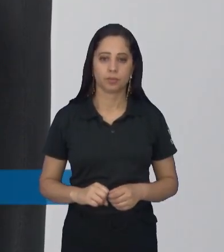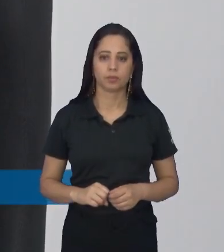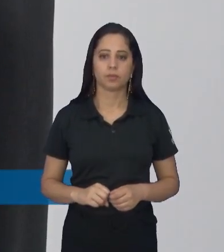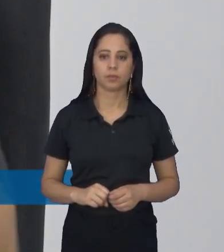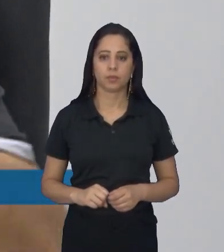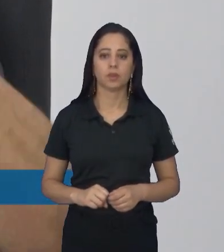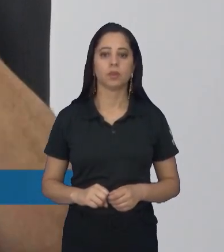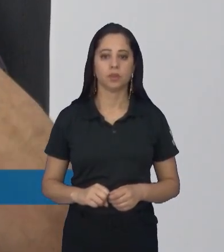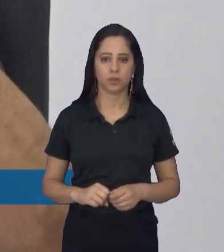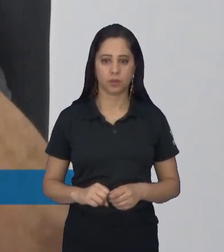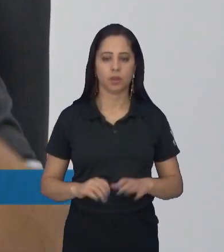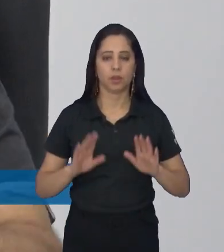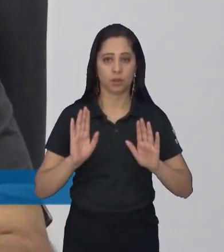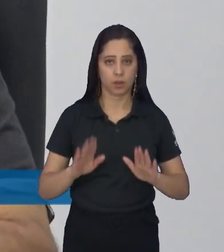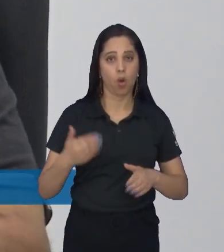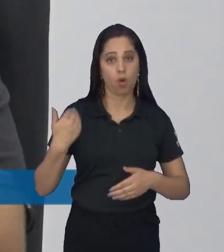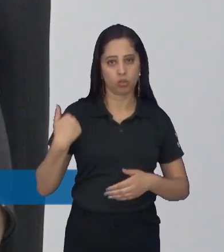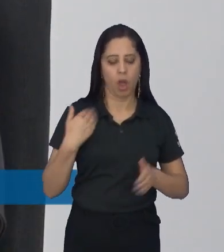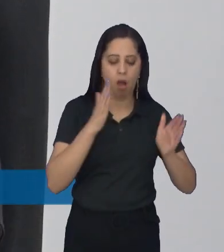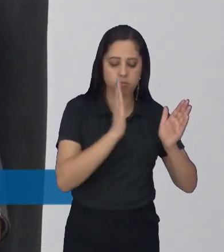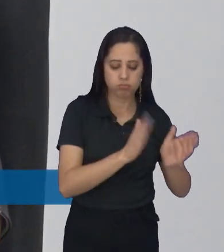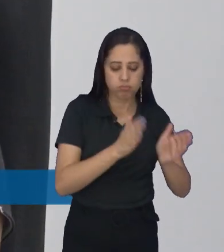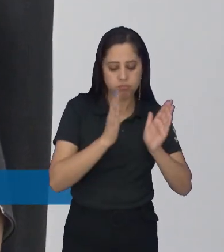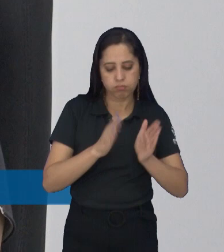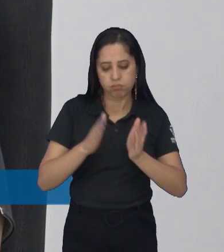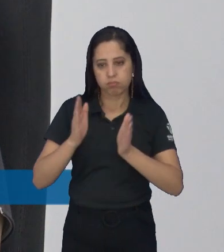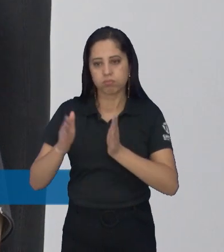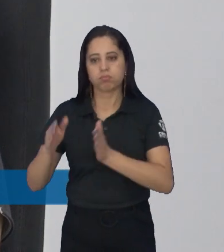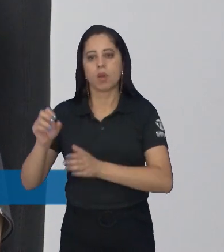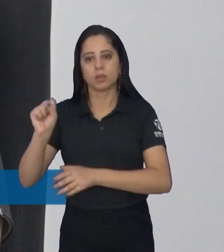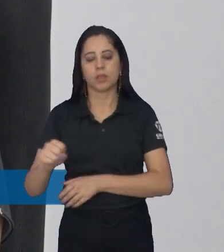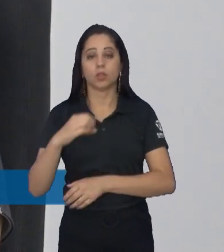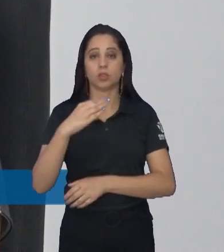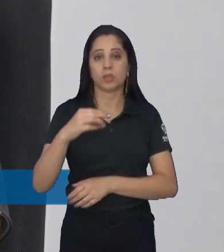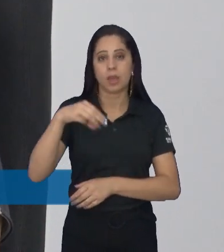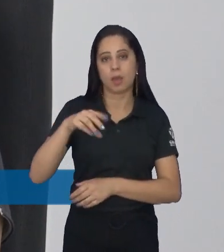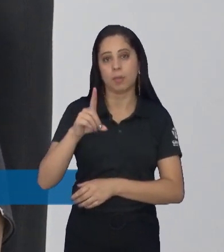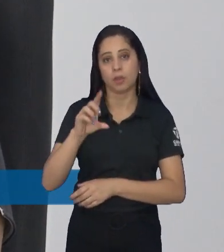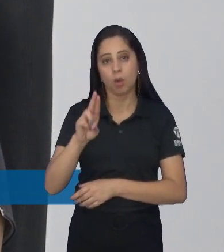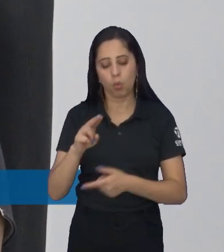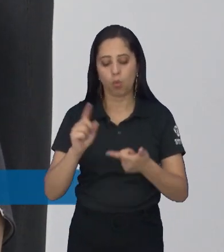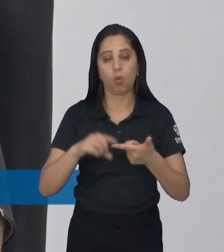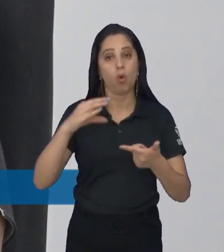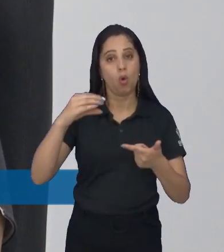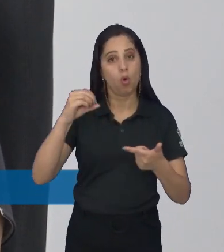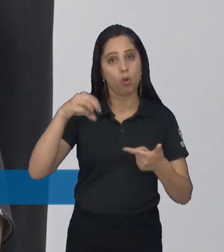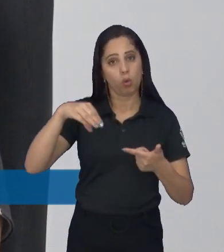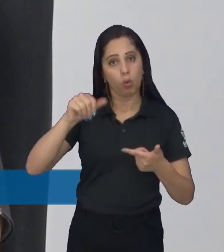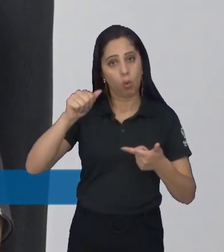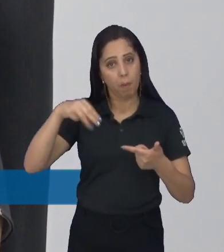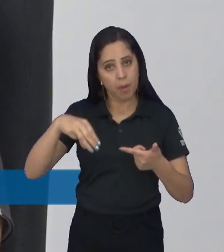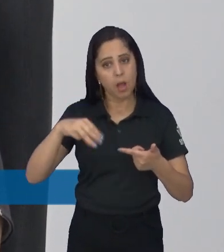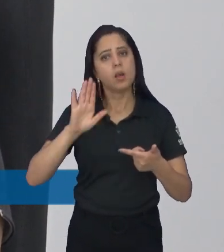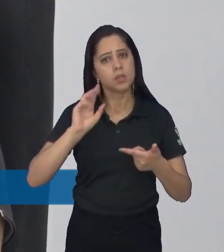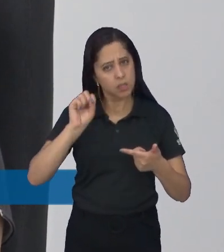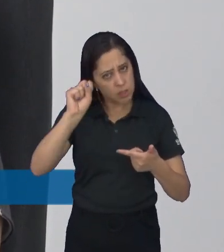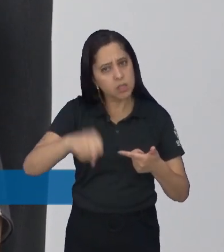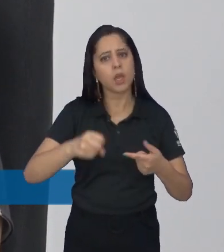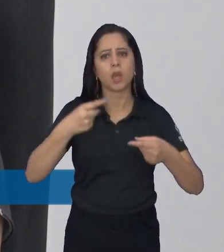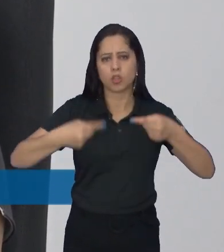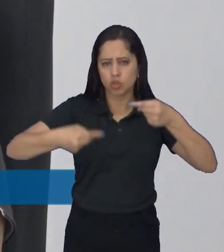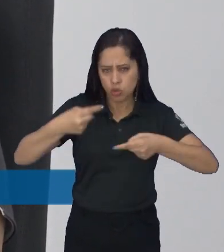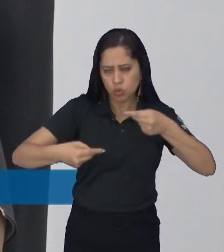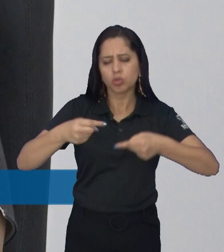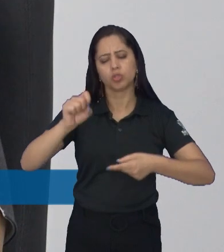sobre esse projeto nós fizemos um cmdu fizemos no comando né então Foram discutidos sim com os